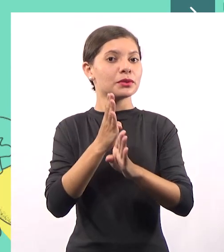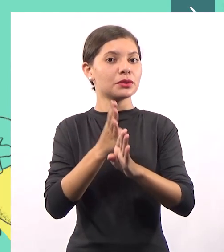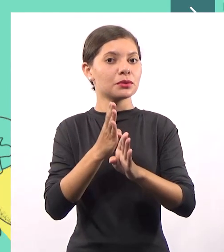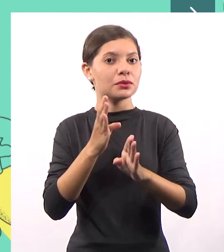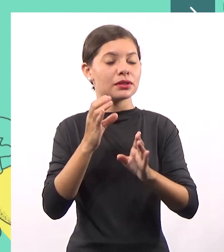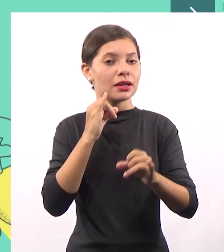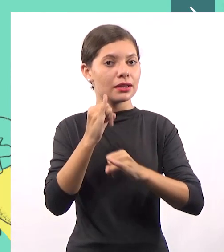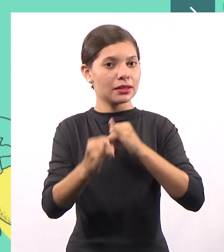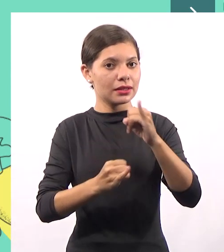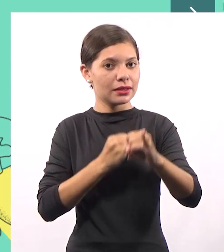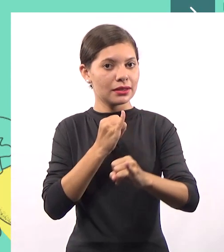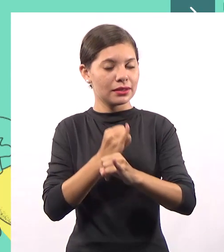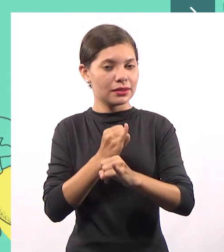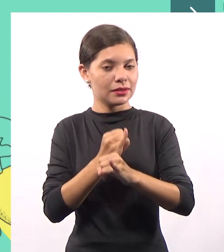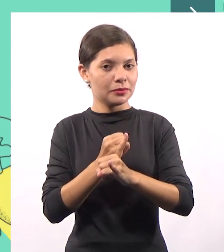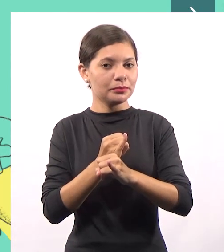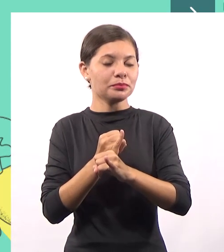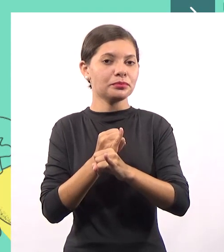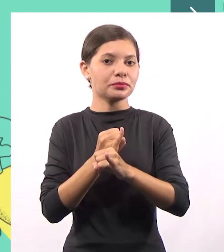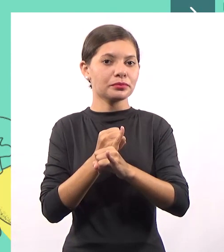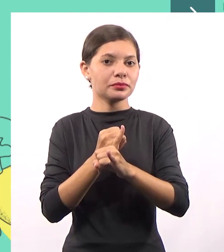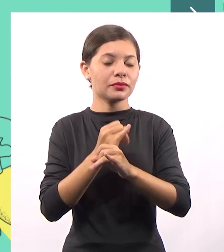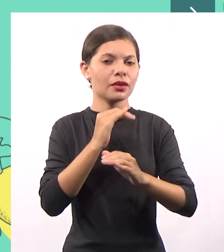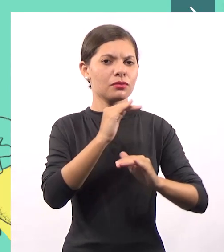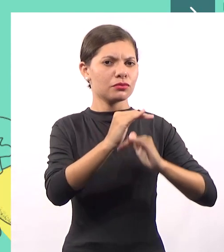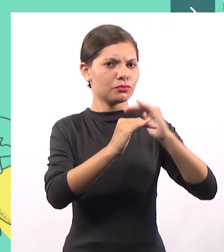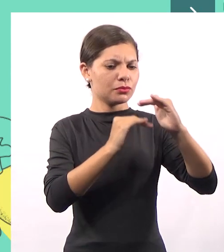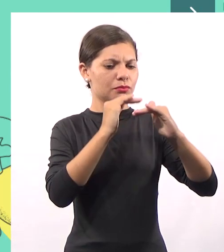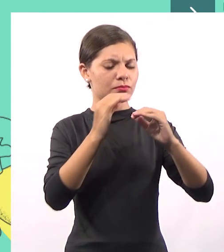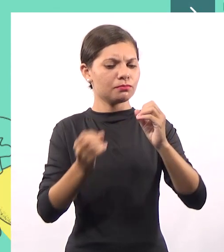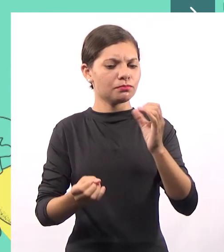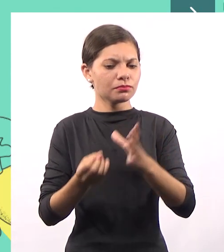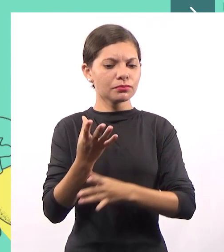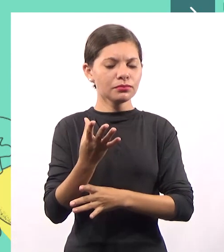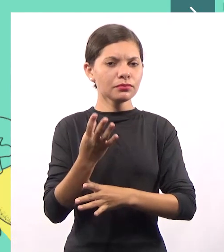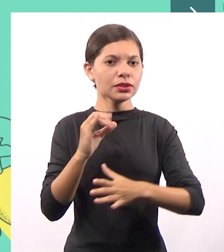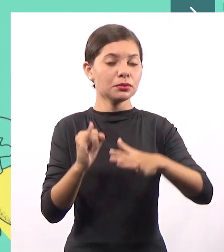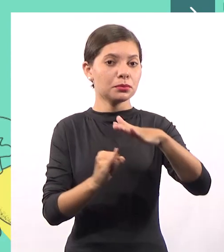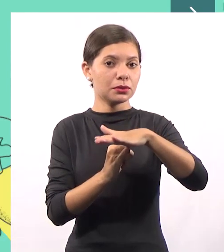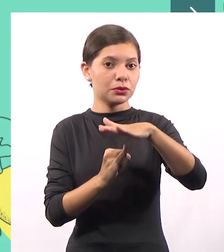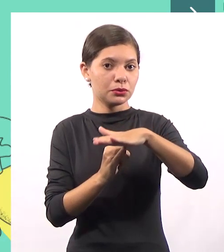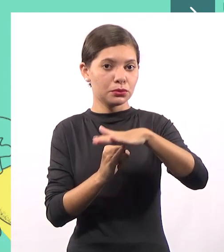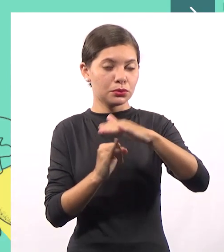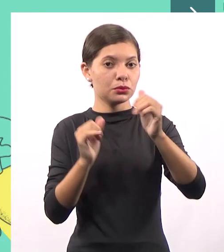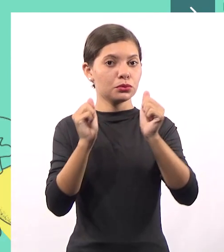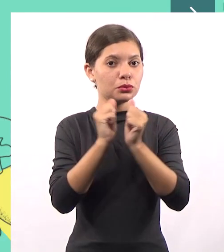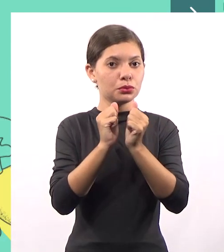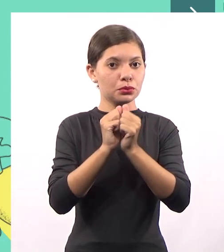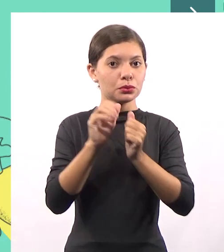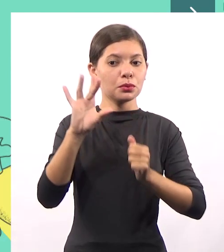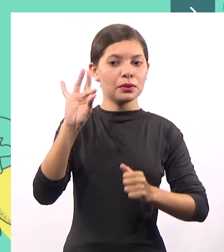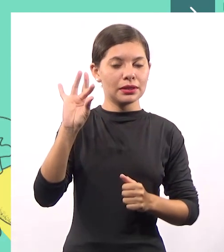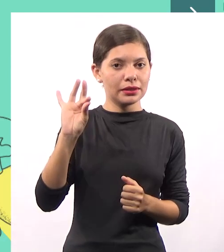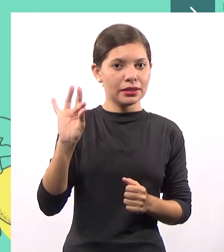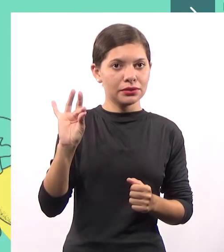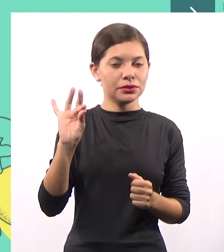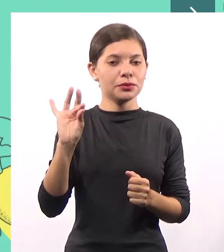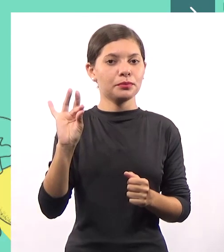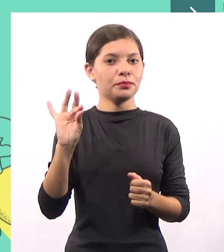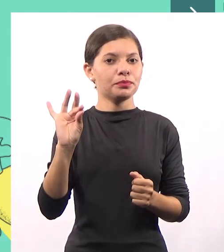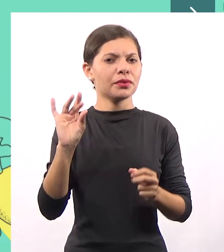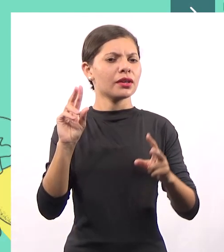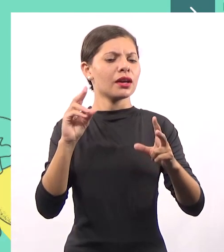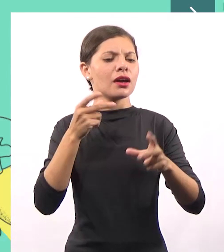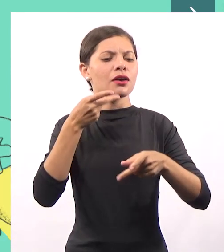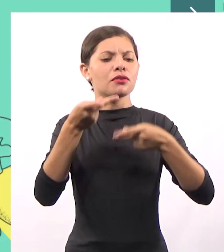ele na internet, né, na rede. Foi desenvolvido pelo Instituto em parceria com a NET, Claro e a Embratel, e